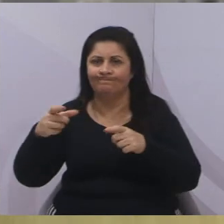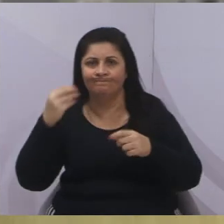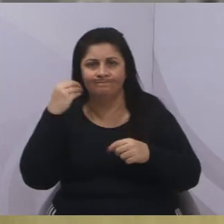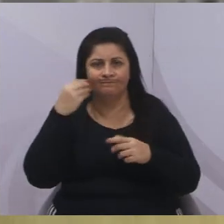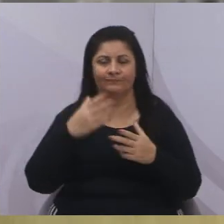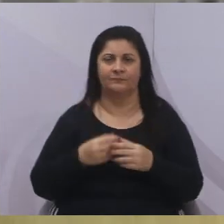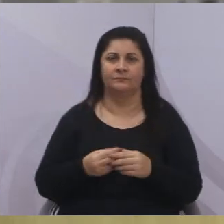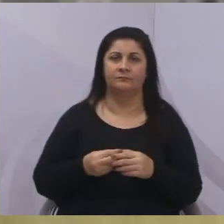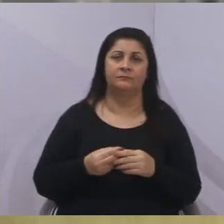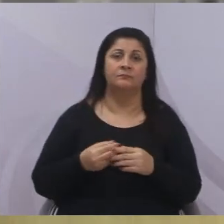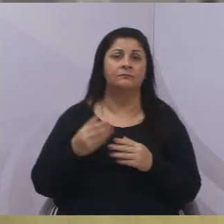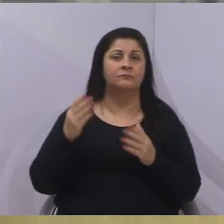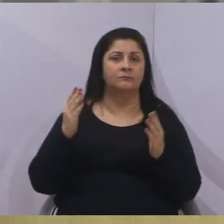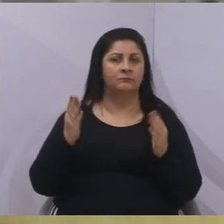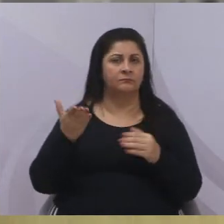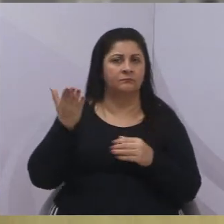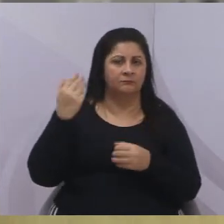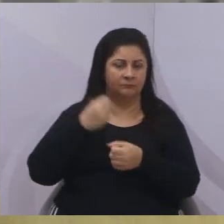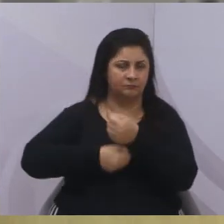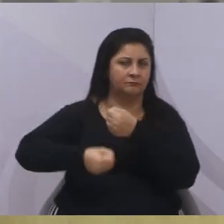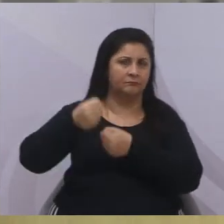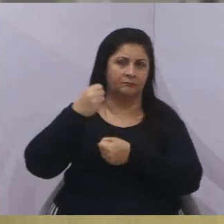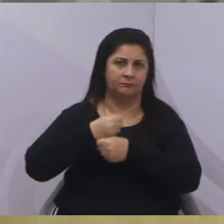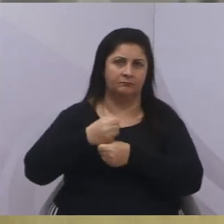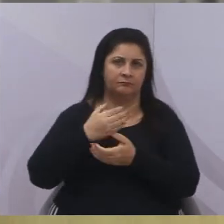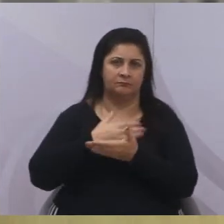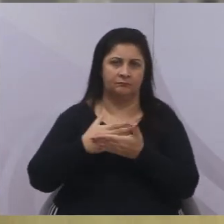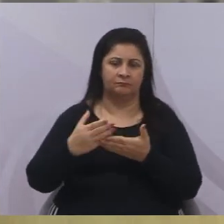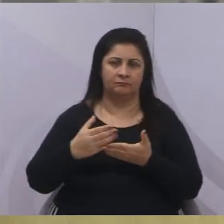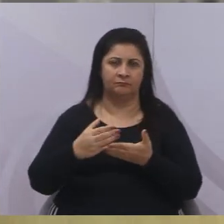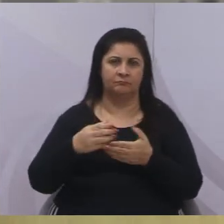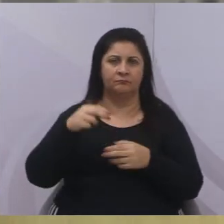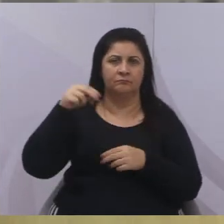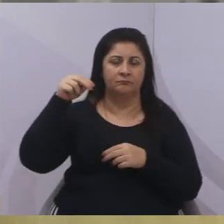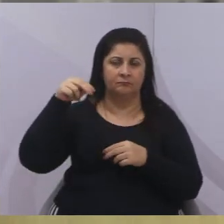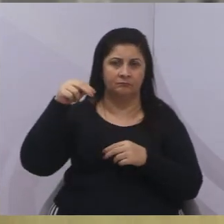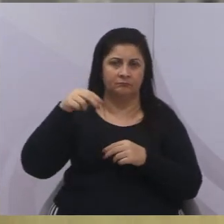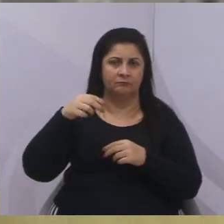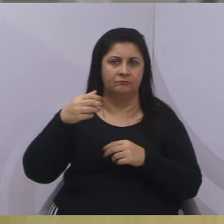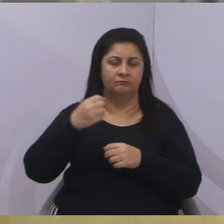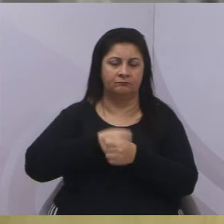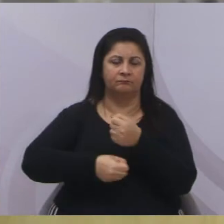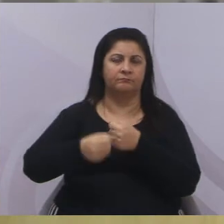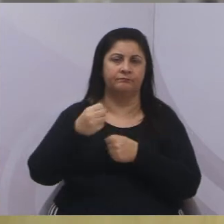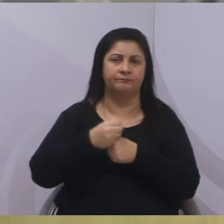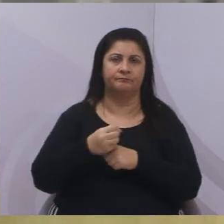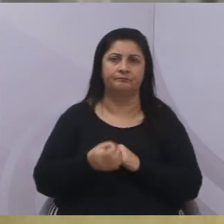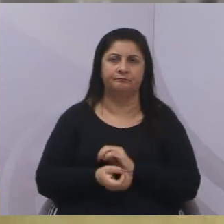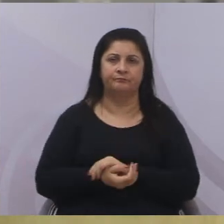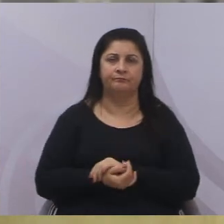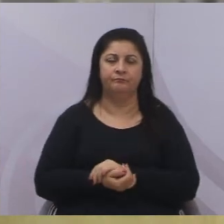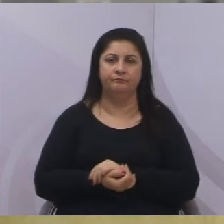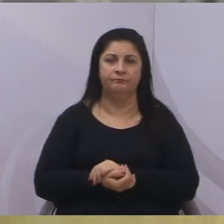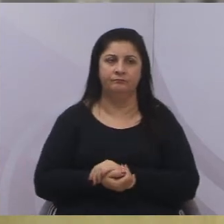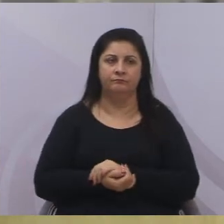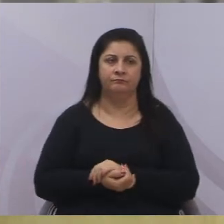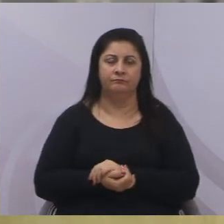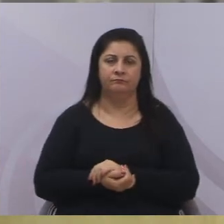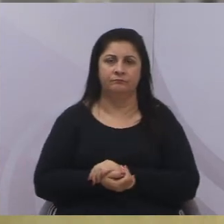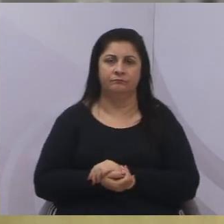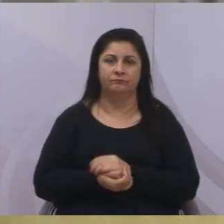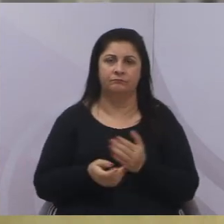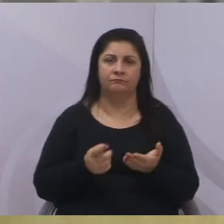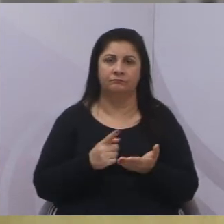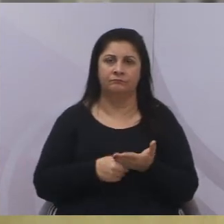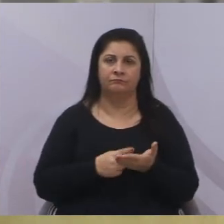vinha afirmando desde o ano passado, novembro do ano passado, nós firmamos um termo de